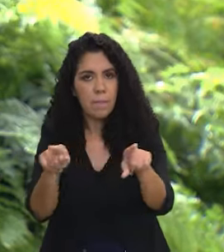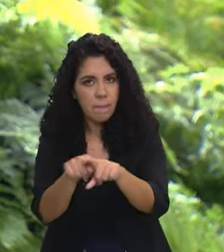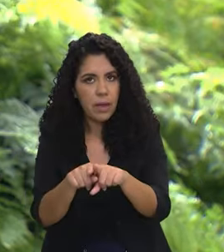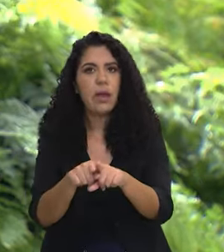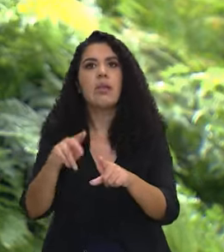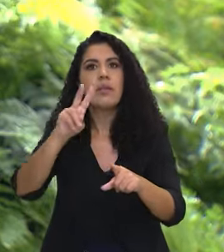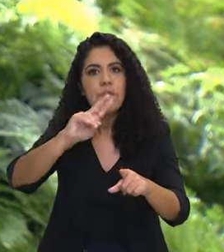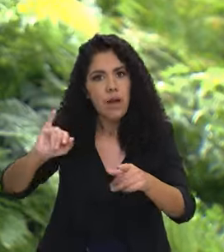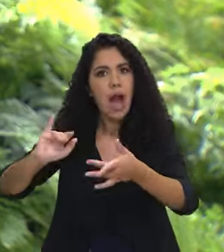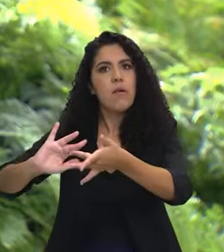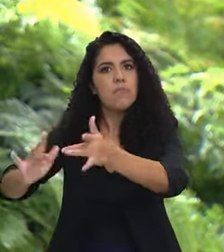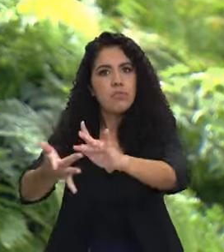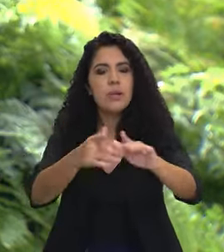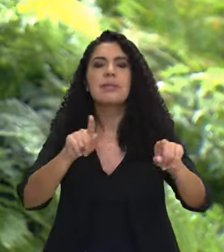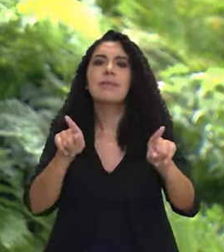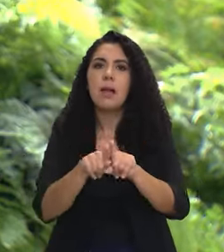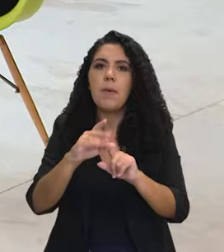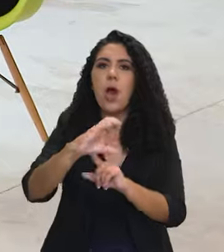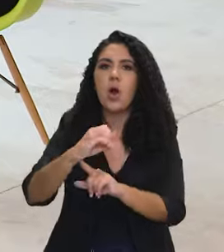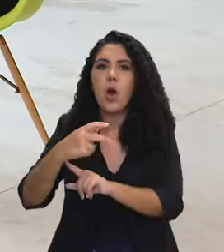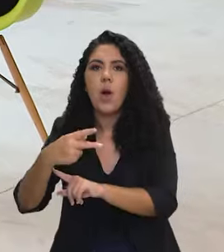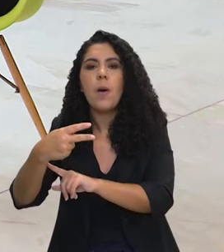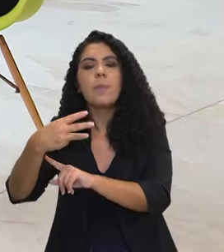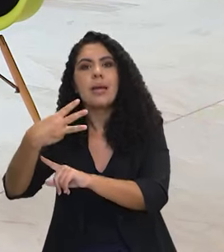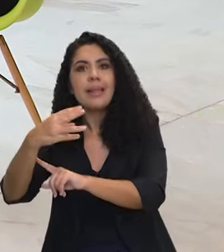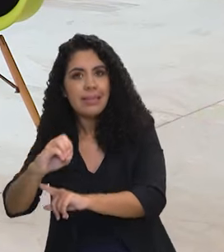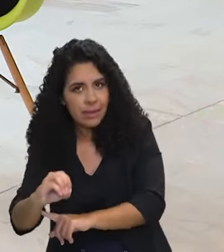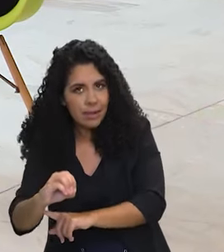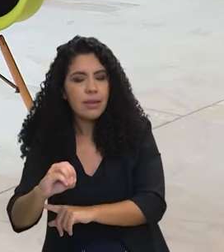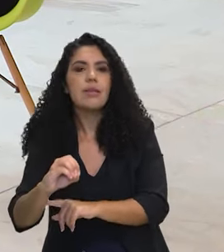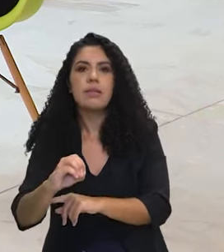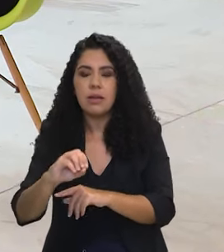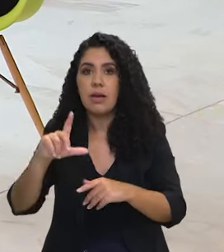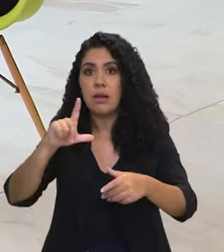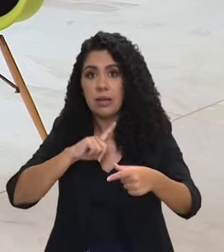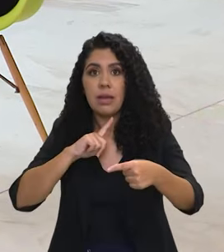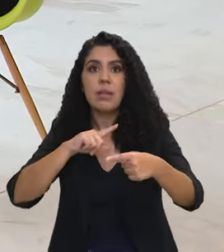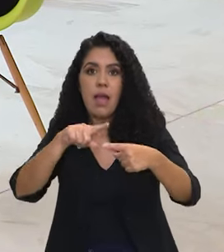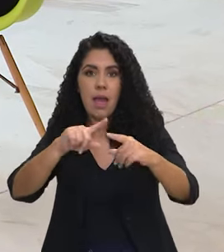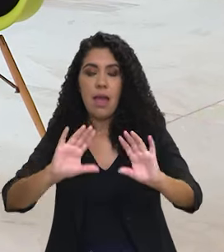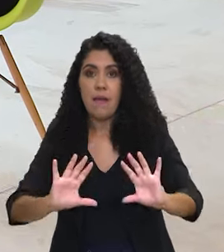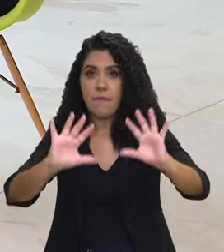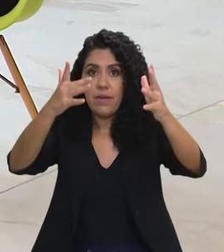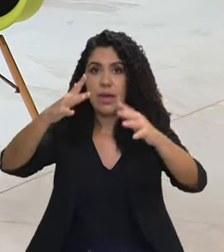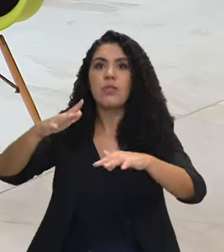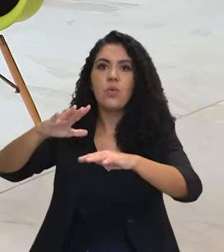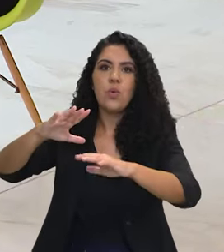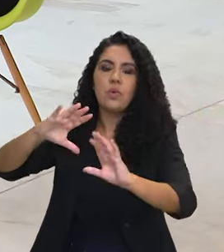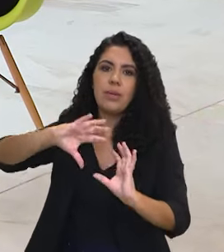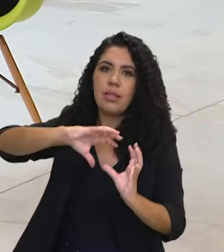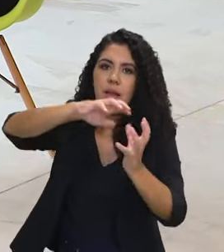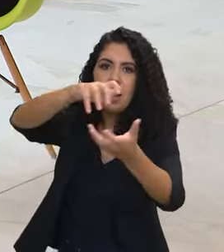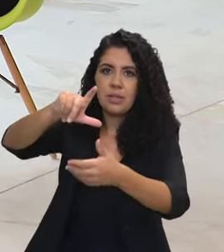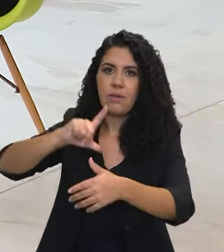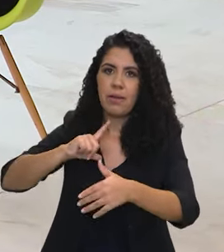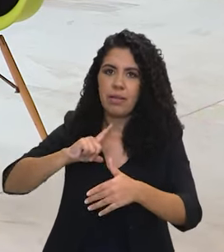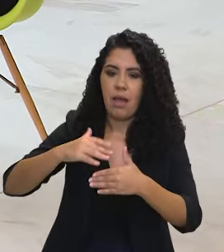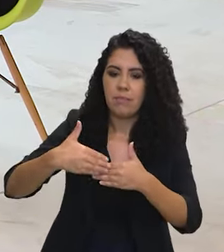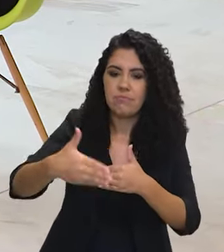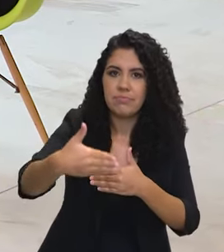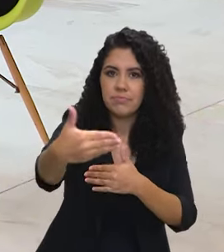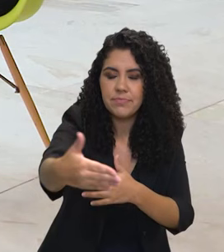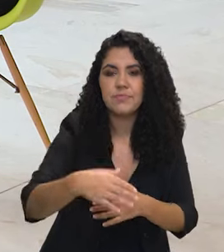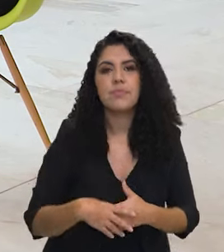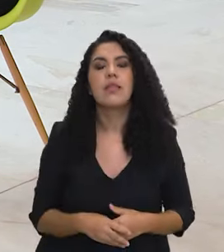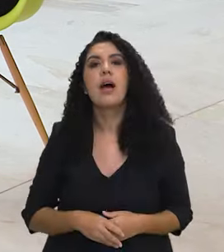também. E também, enfim, a COP30, todos esses, vamos falar disso ainda, esses eventos internacionais que a gente tem aí pela frente. Uhum.